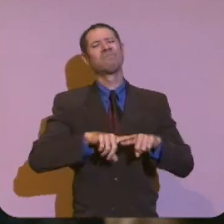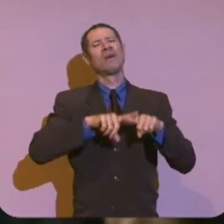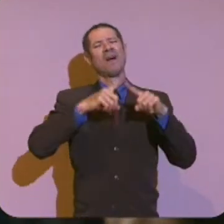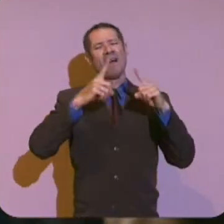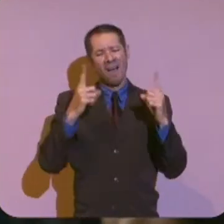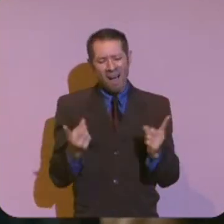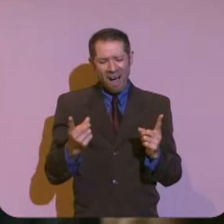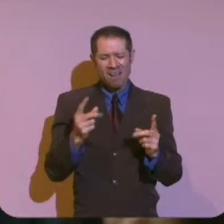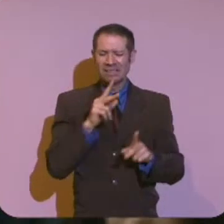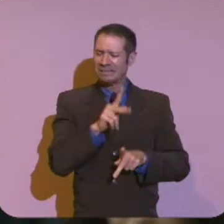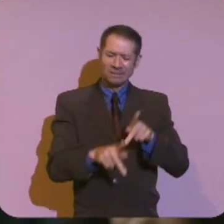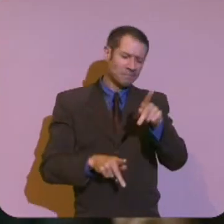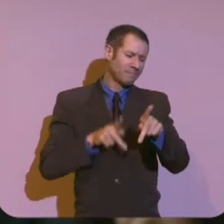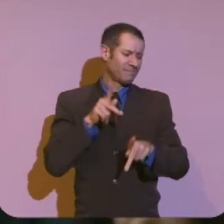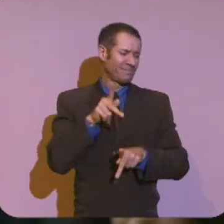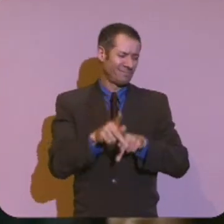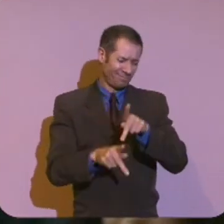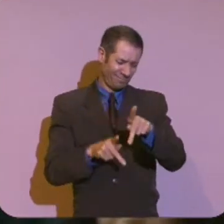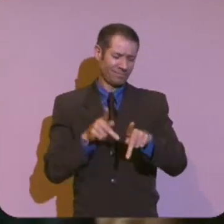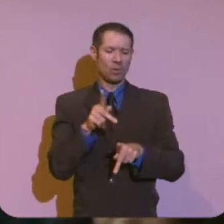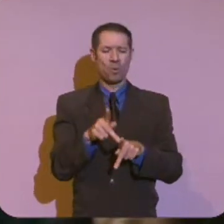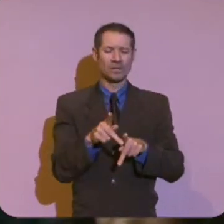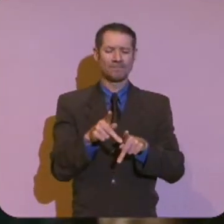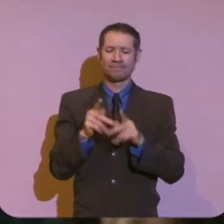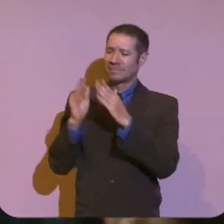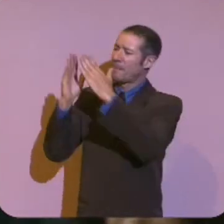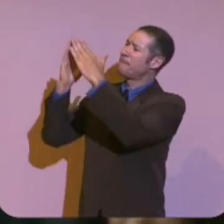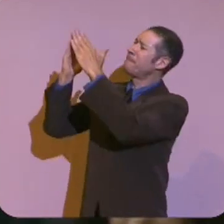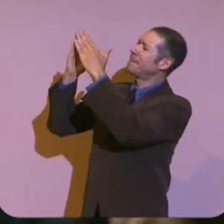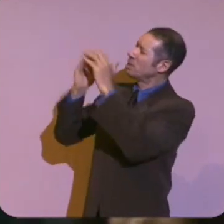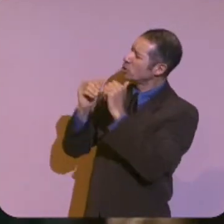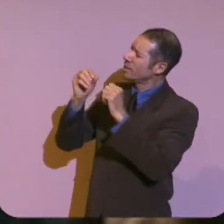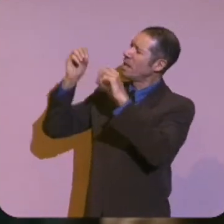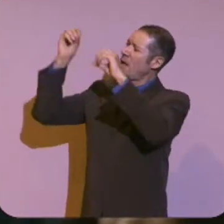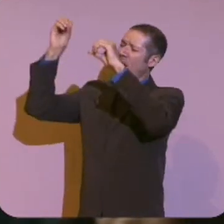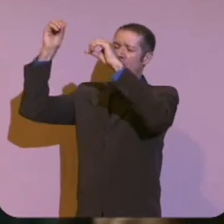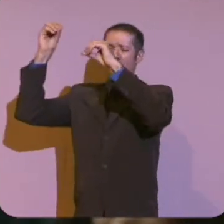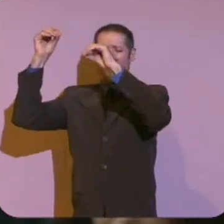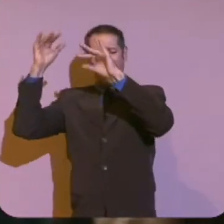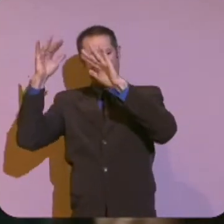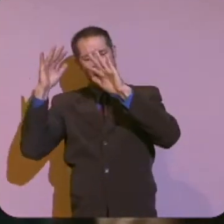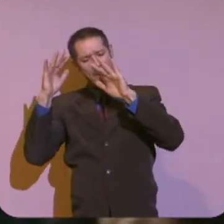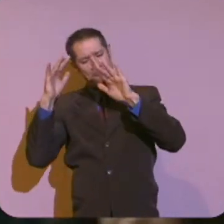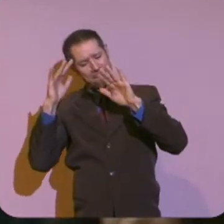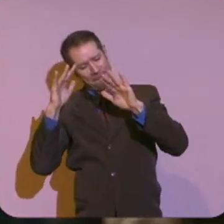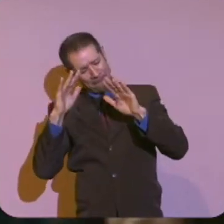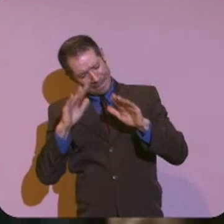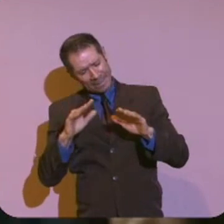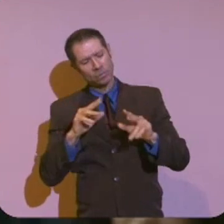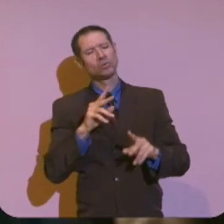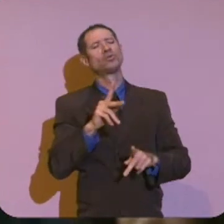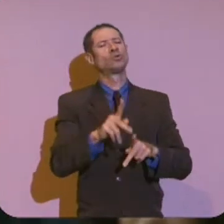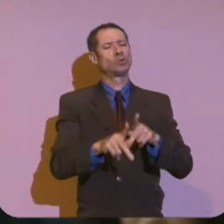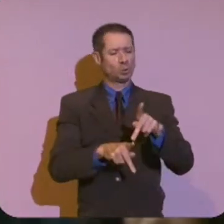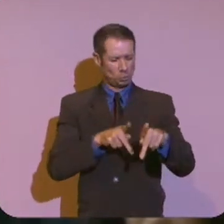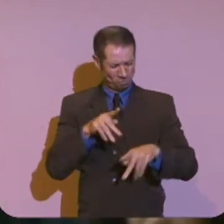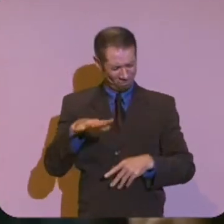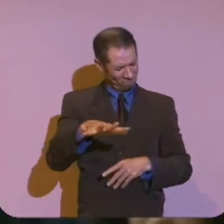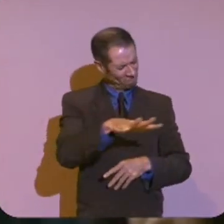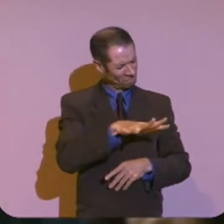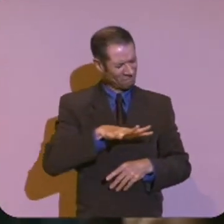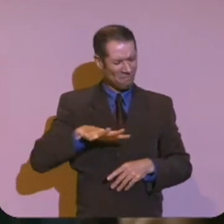destas pessoas. Eu quero te pedir que na bênção que o Senhor vai derramar sobre eles,